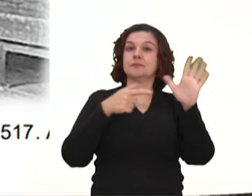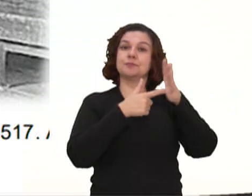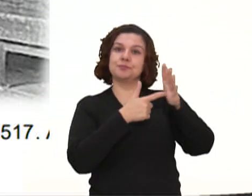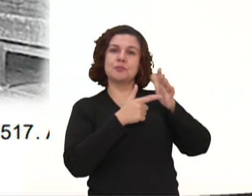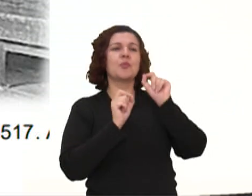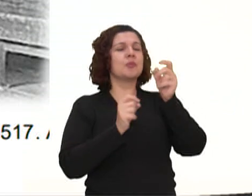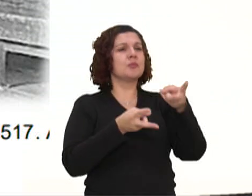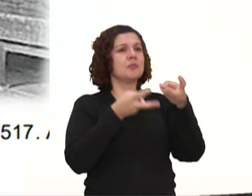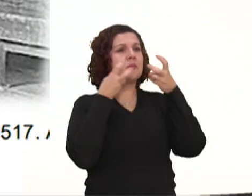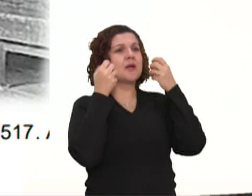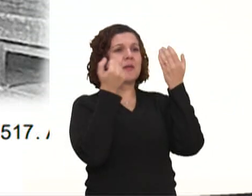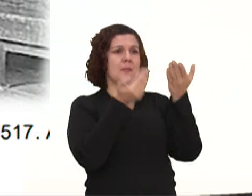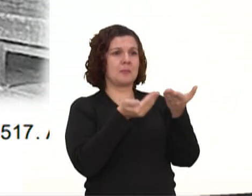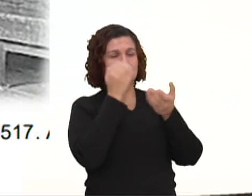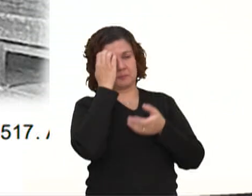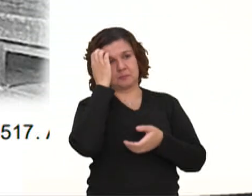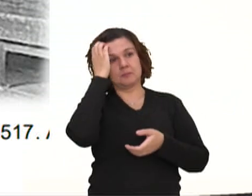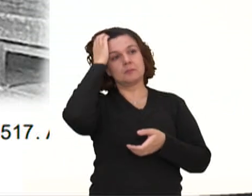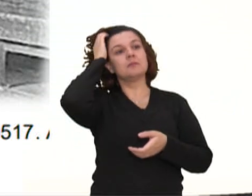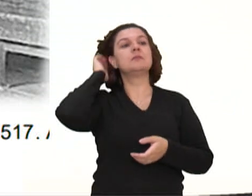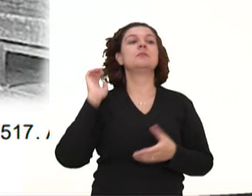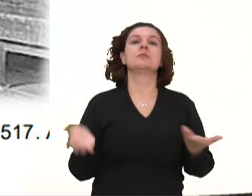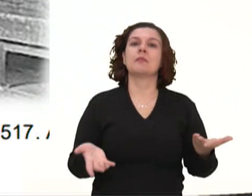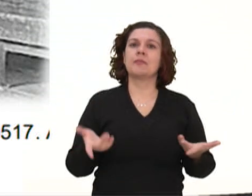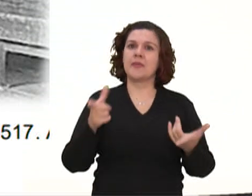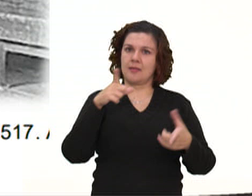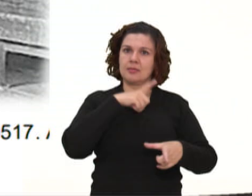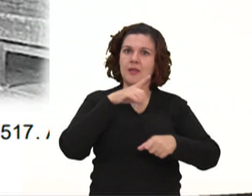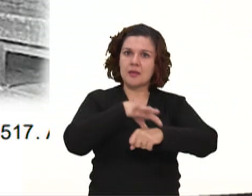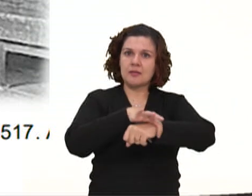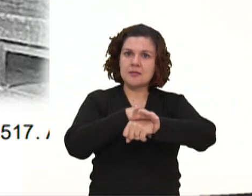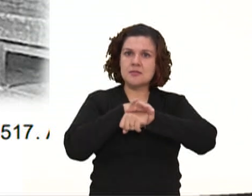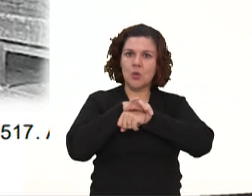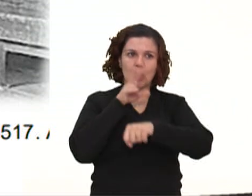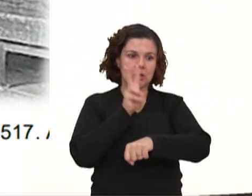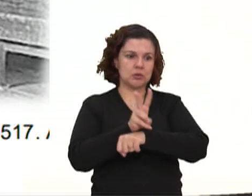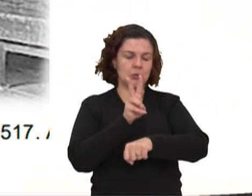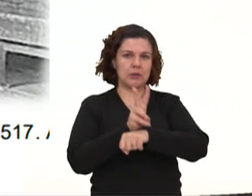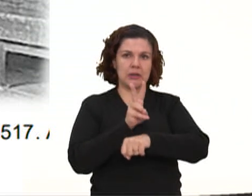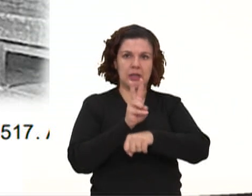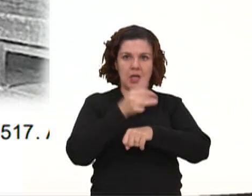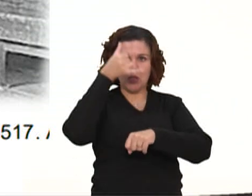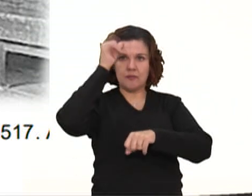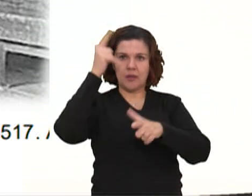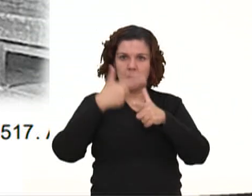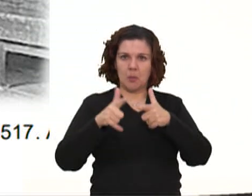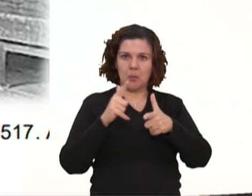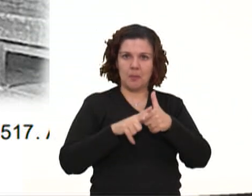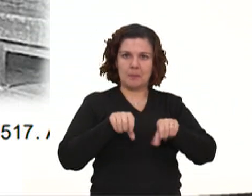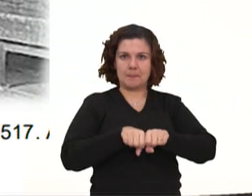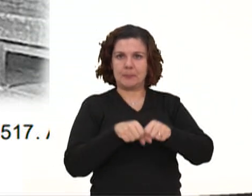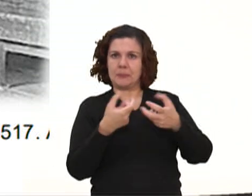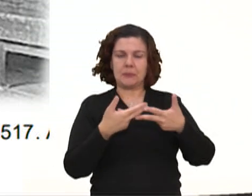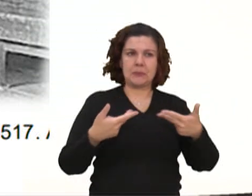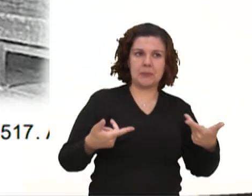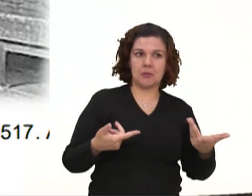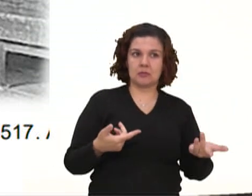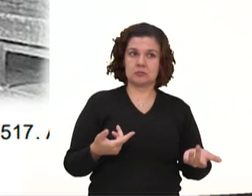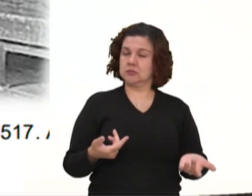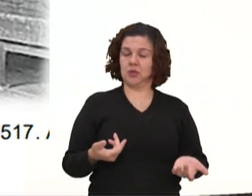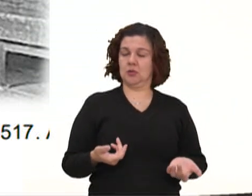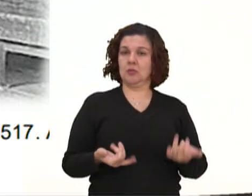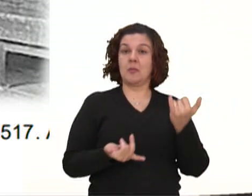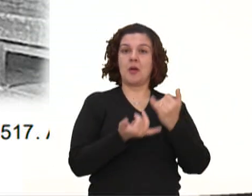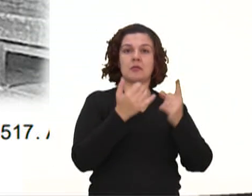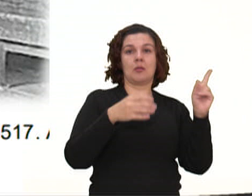nós observamos aqui? Sem nenhum item de segurança, como parte integrante, como se fosse mais uma